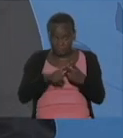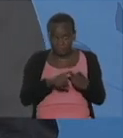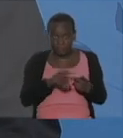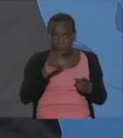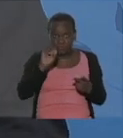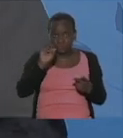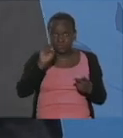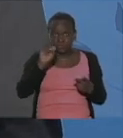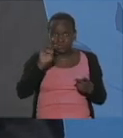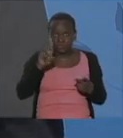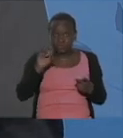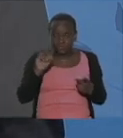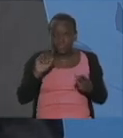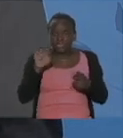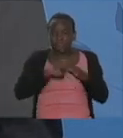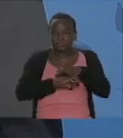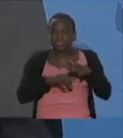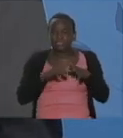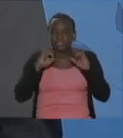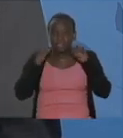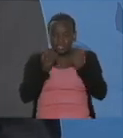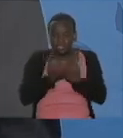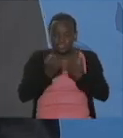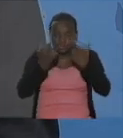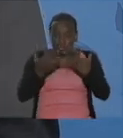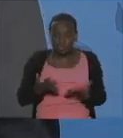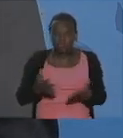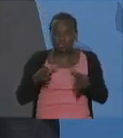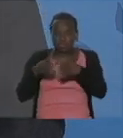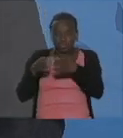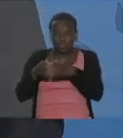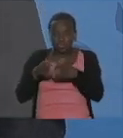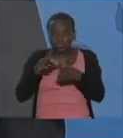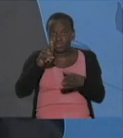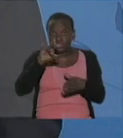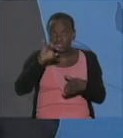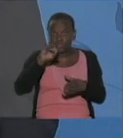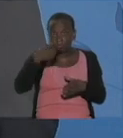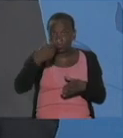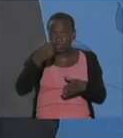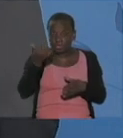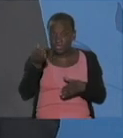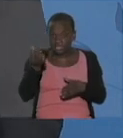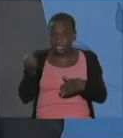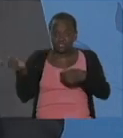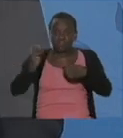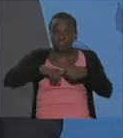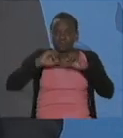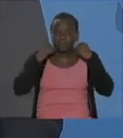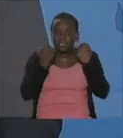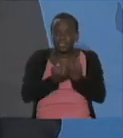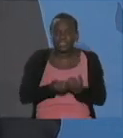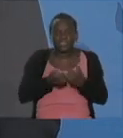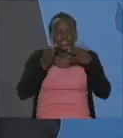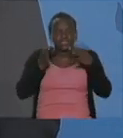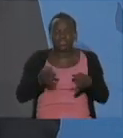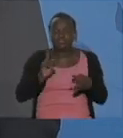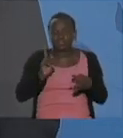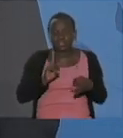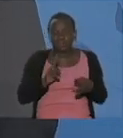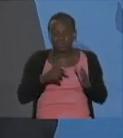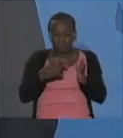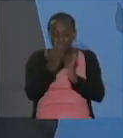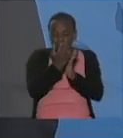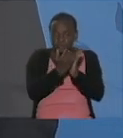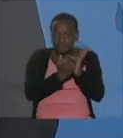osó concessionária Maracanã alega que o comitê Rio 2016 não entregou o estádio como deveria